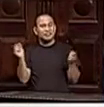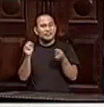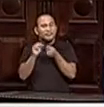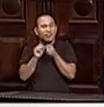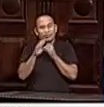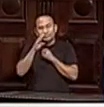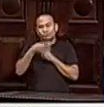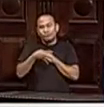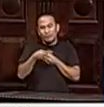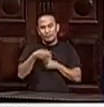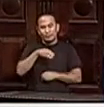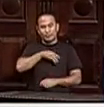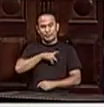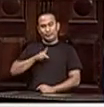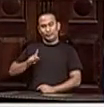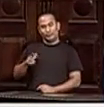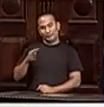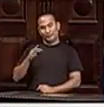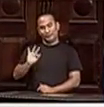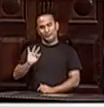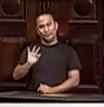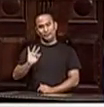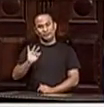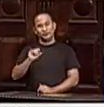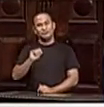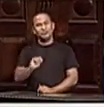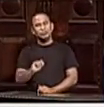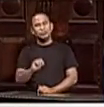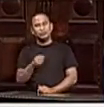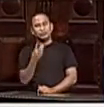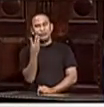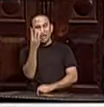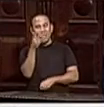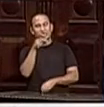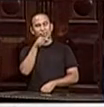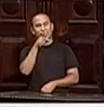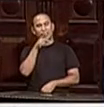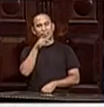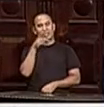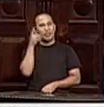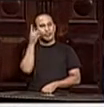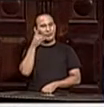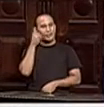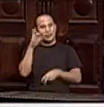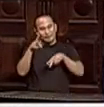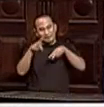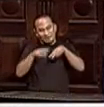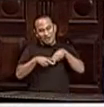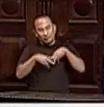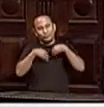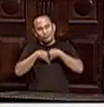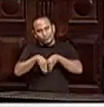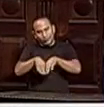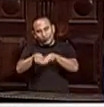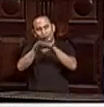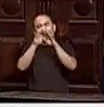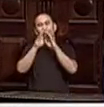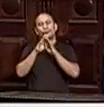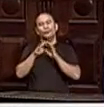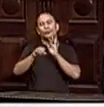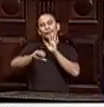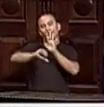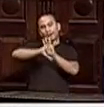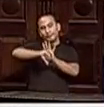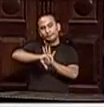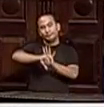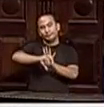do Ministério Público Federal, de que os 3 deputados presos continuavam praticando crimes,